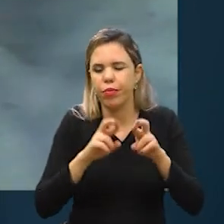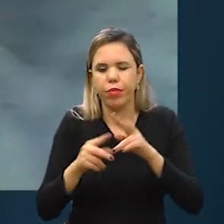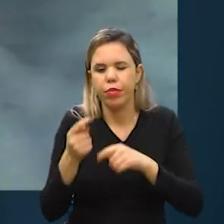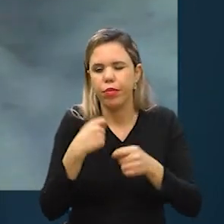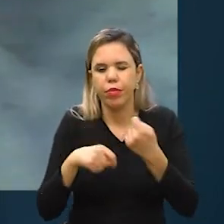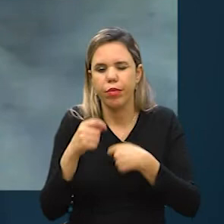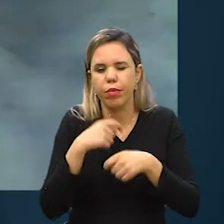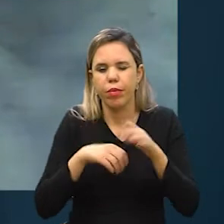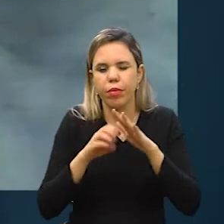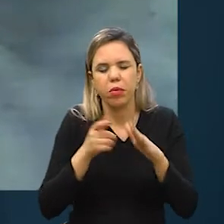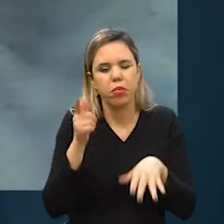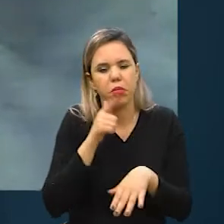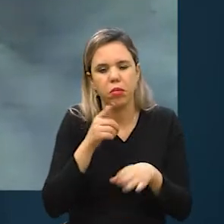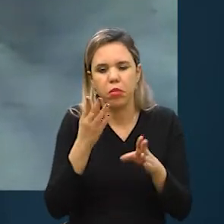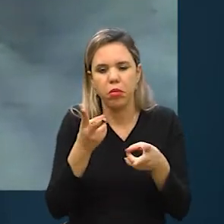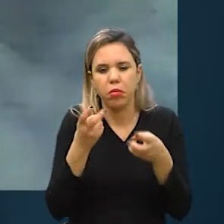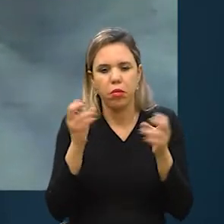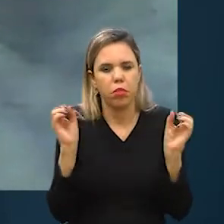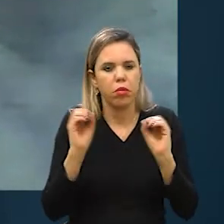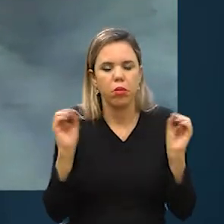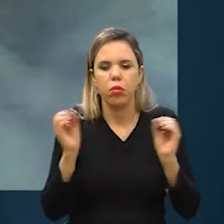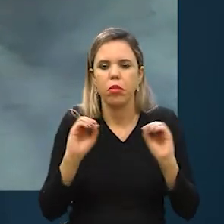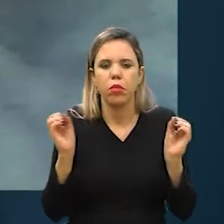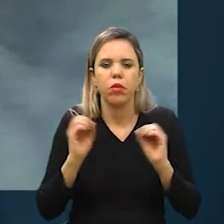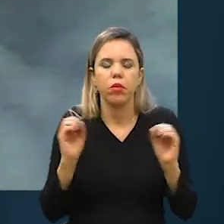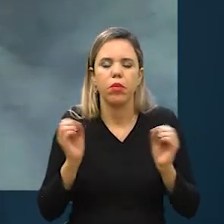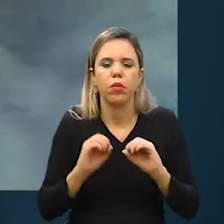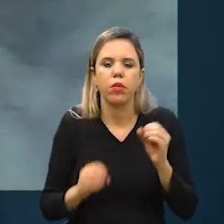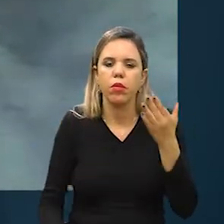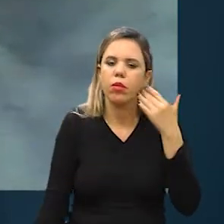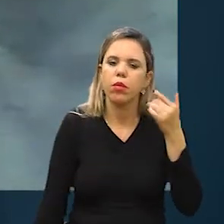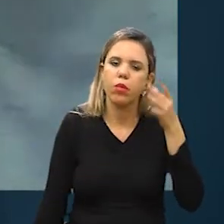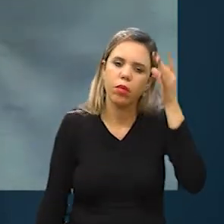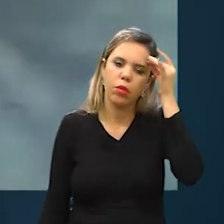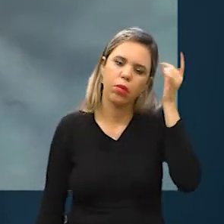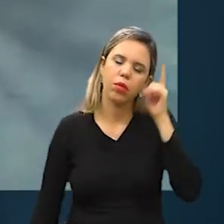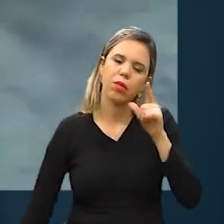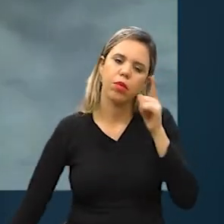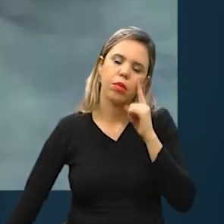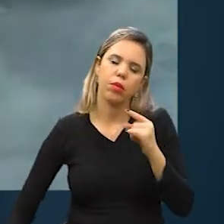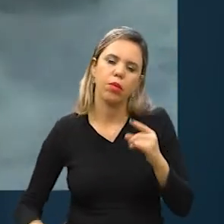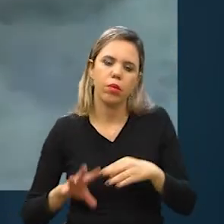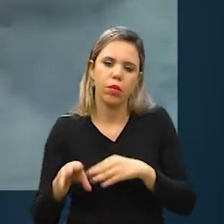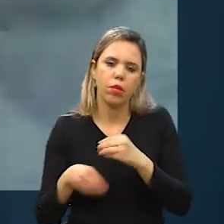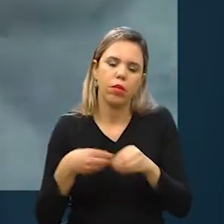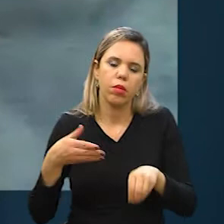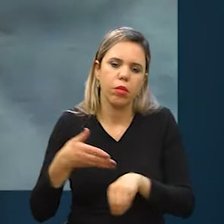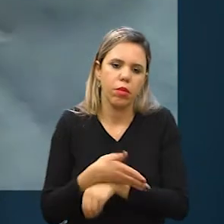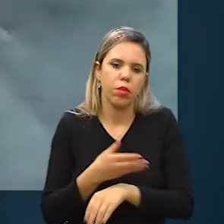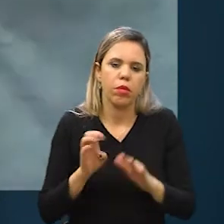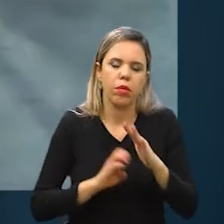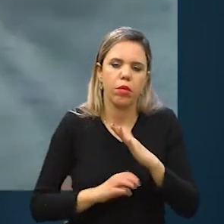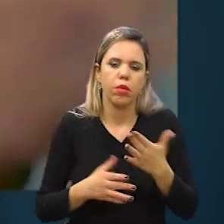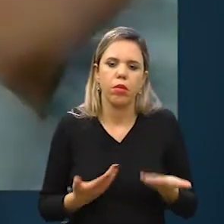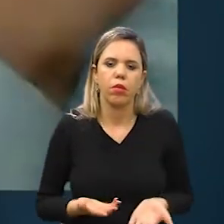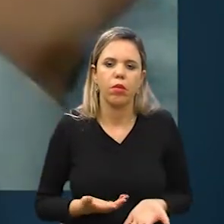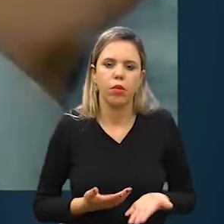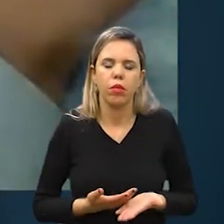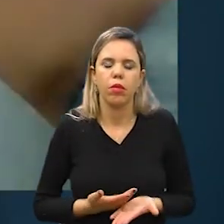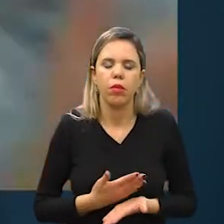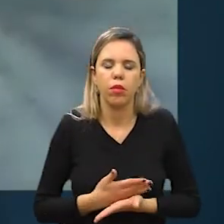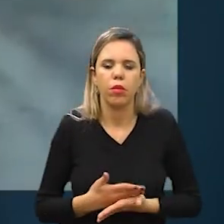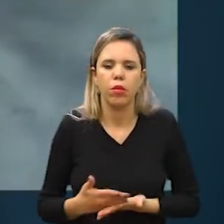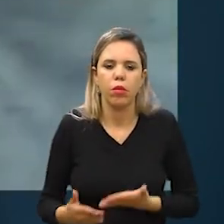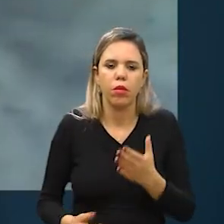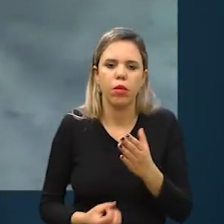100 negócios, e eu não consegui ver nenhum que tirasse, que pudesse agregar no nosso portfólio. Foi aí